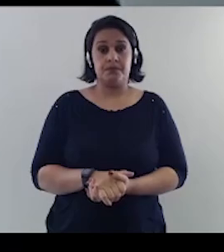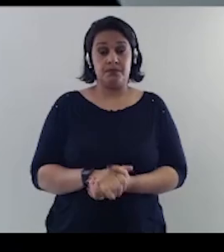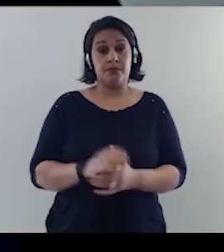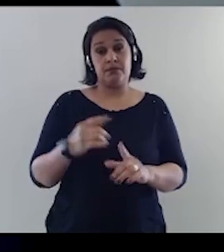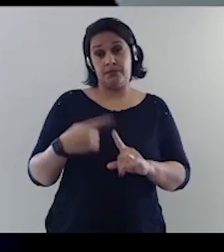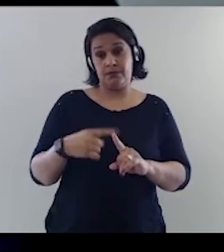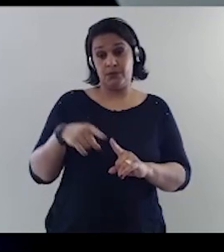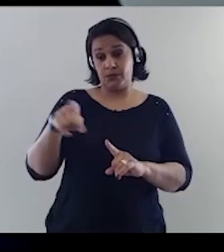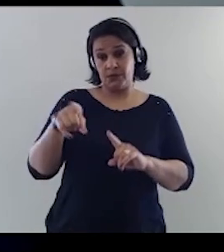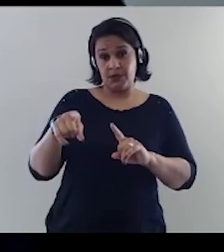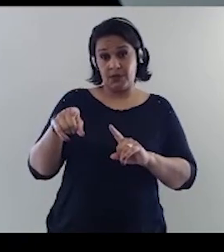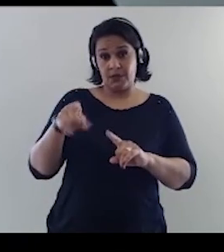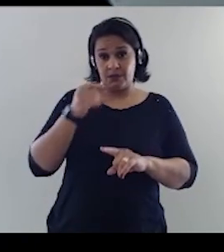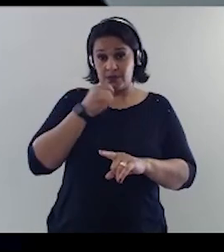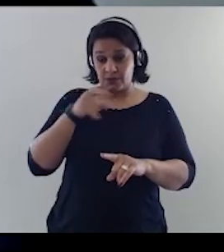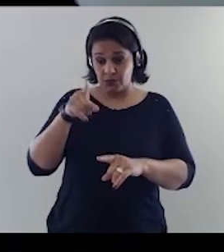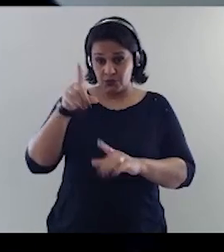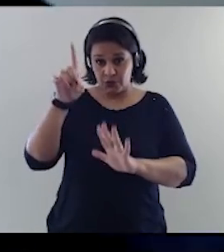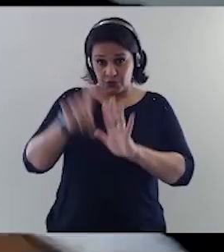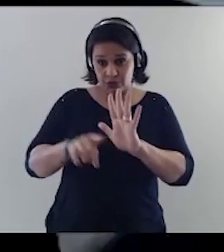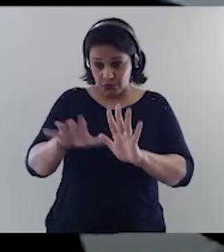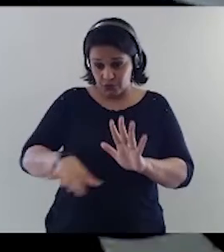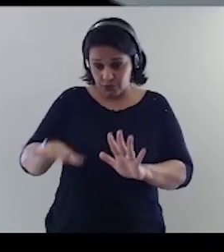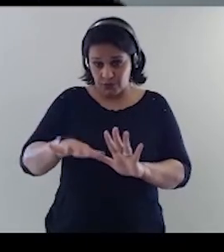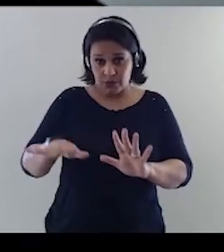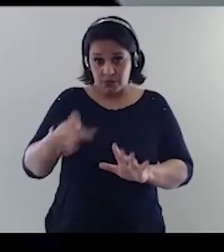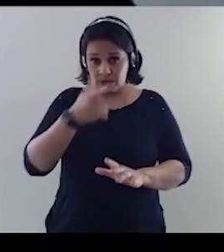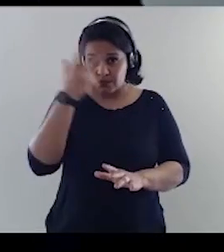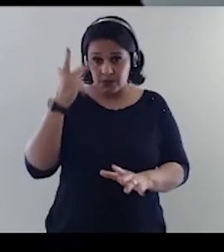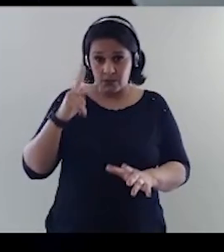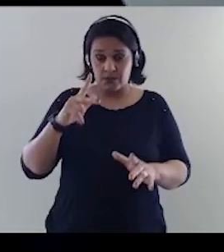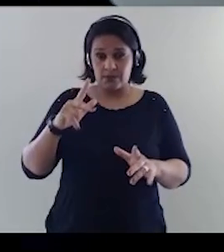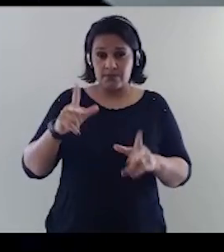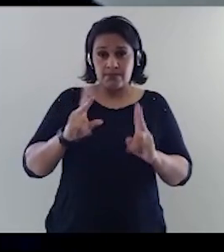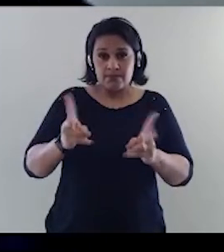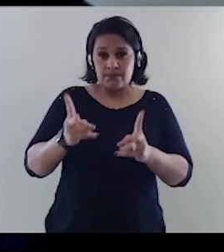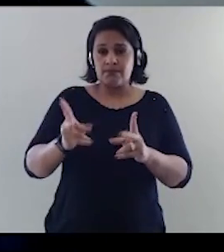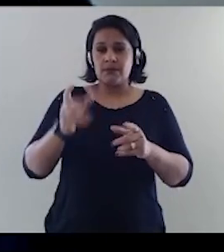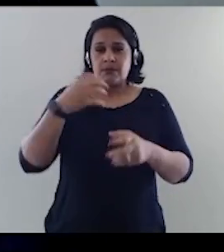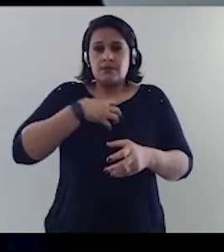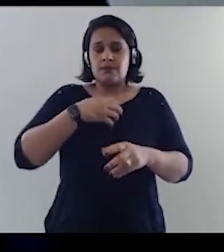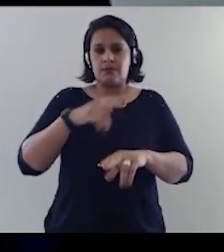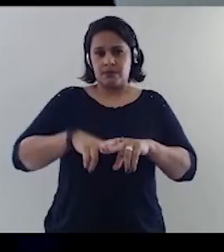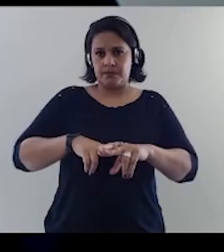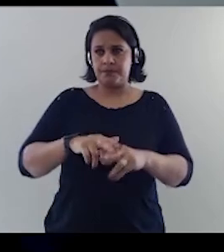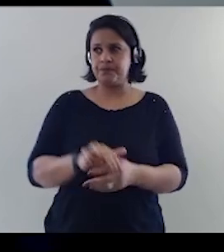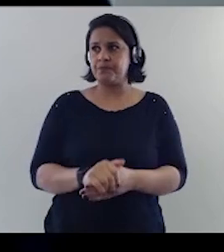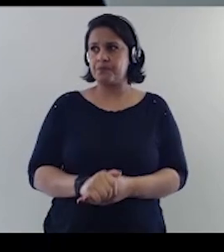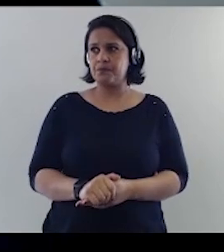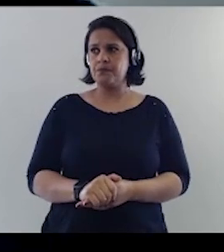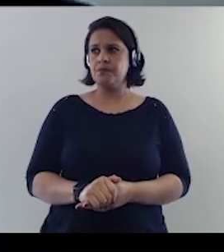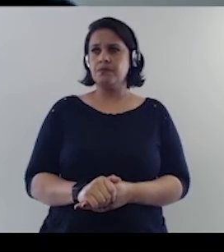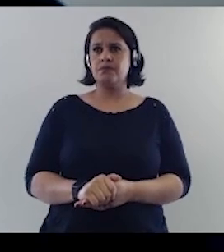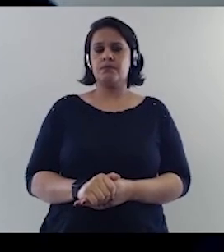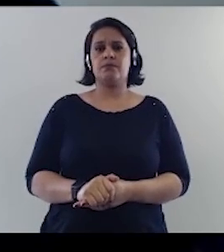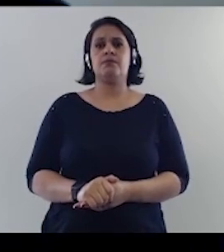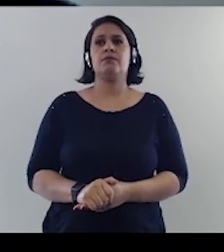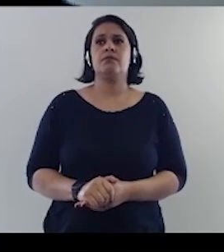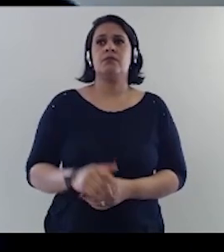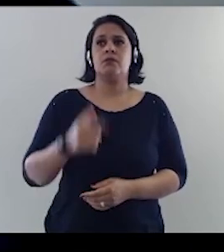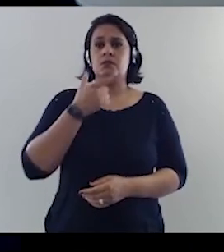que o mesmo respire ou evolua. Nos países da Common Law, como ensina, por exemplo, Melvin